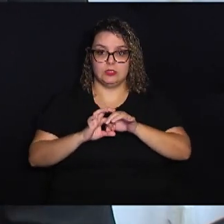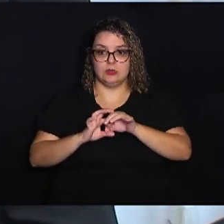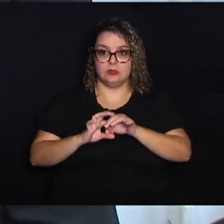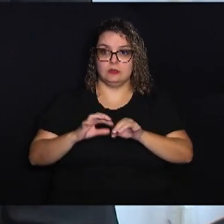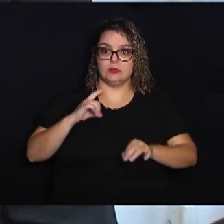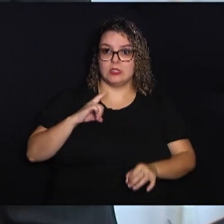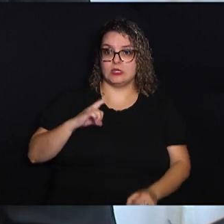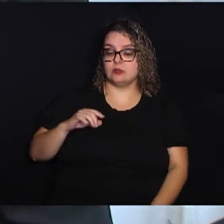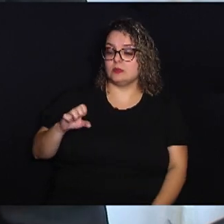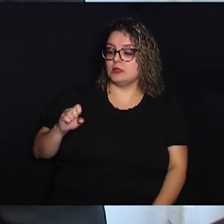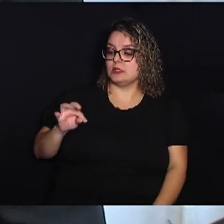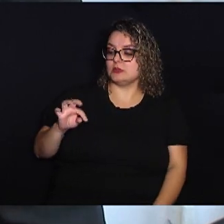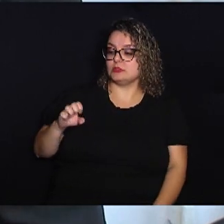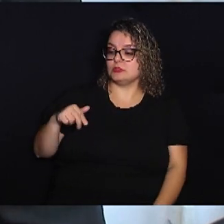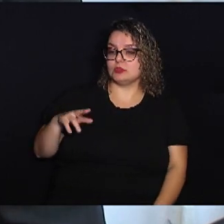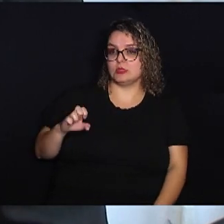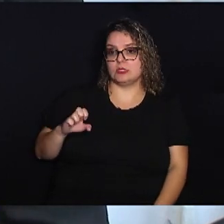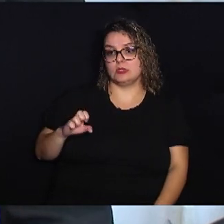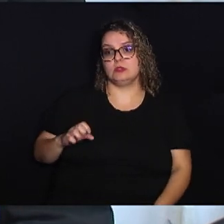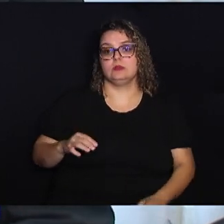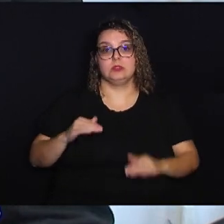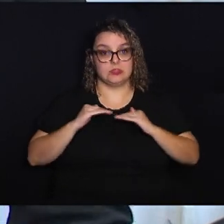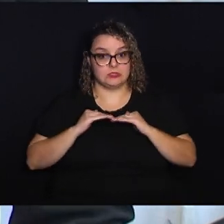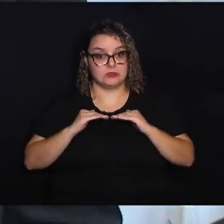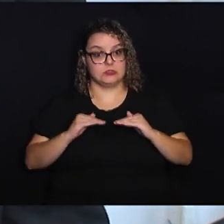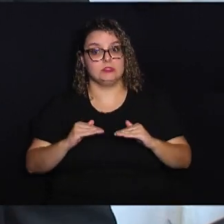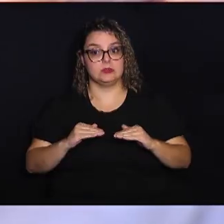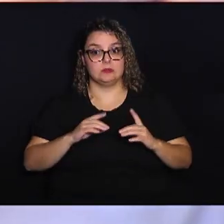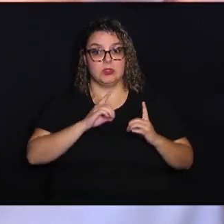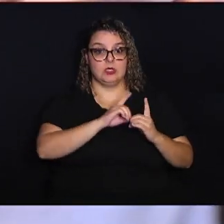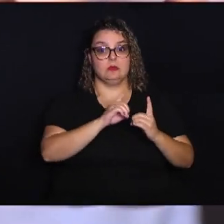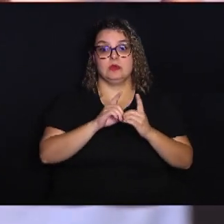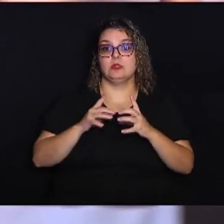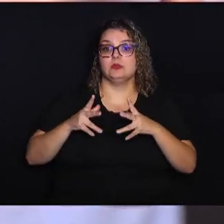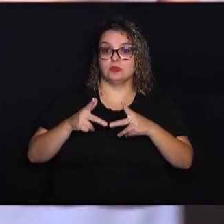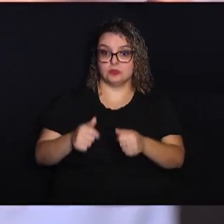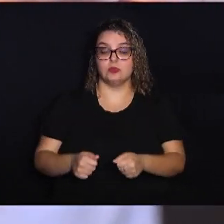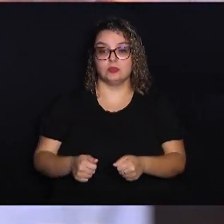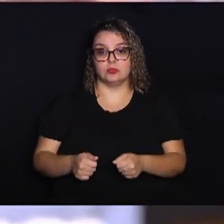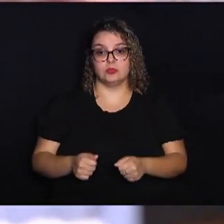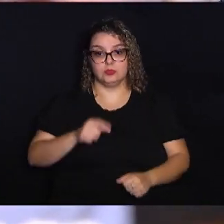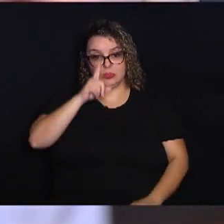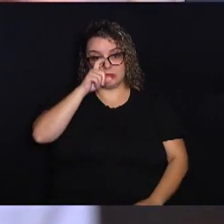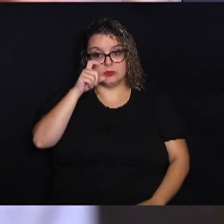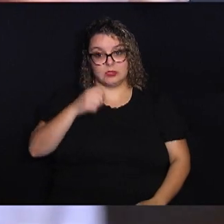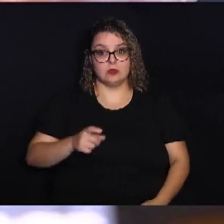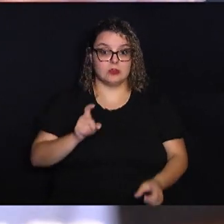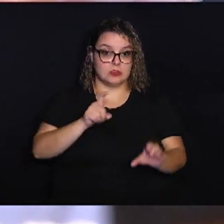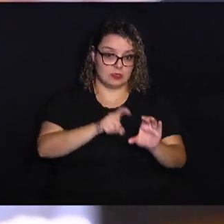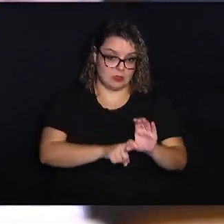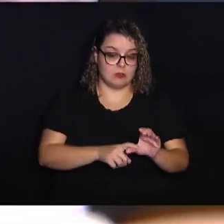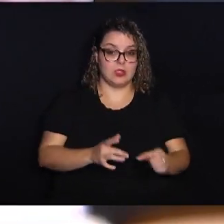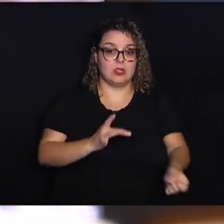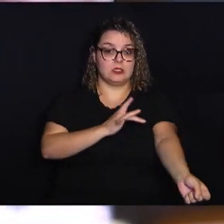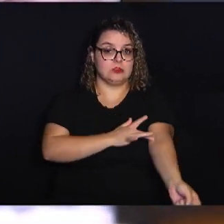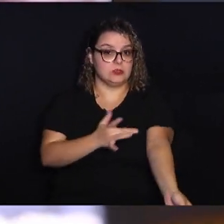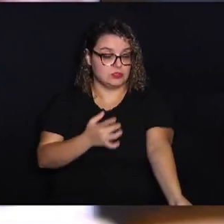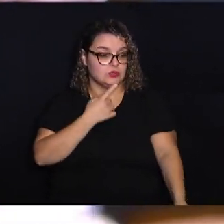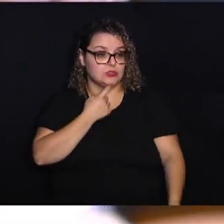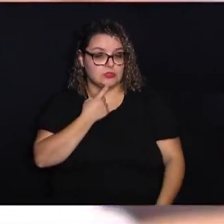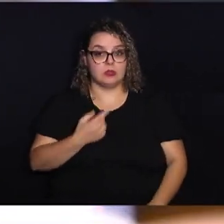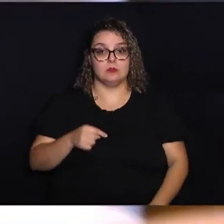estoques estáveis, né, para que a gente possa atender todos esses hospitais que dependem de sangue. E falando em união, esse mês é Junho